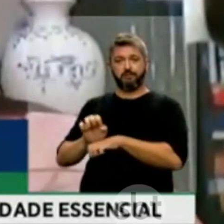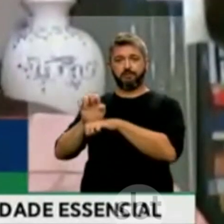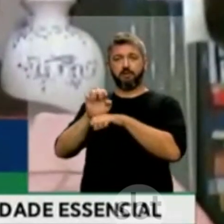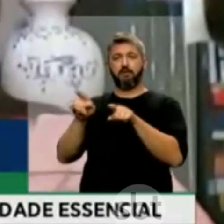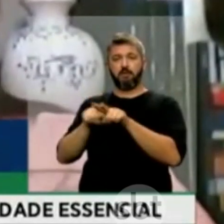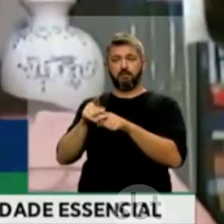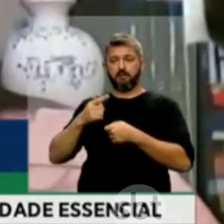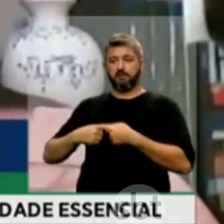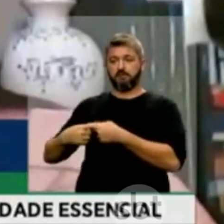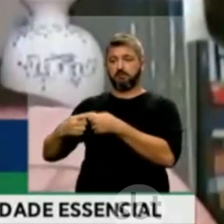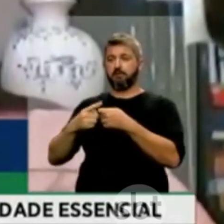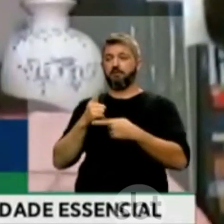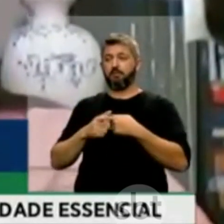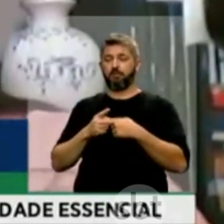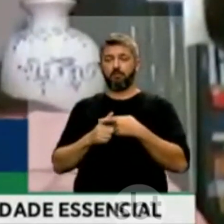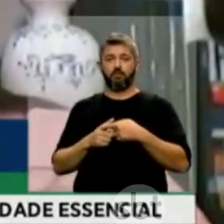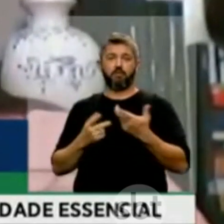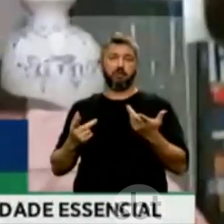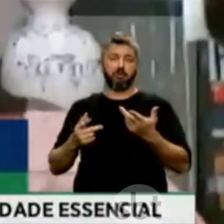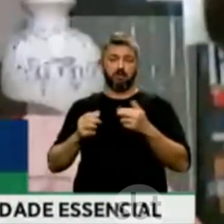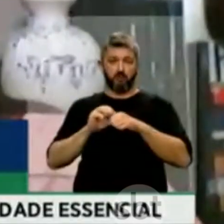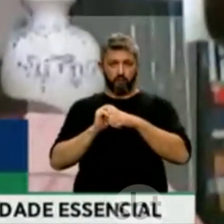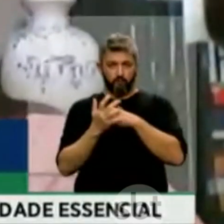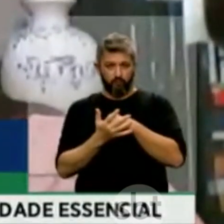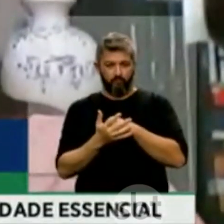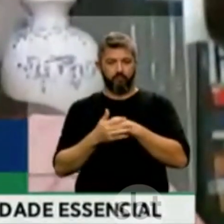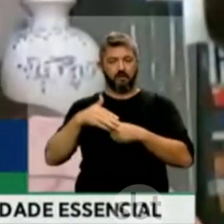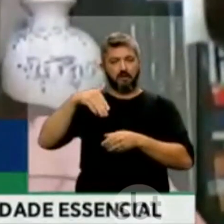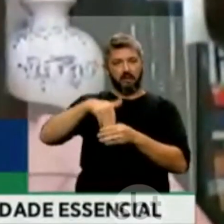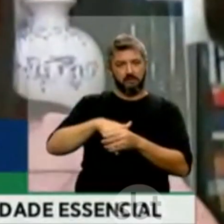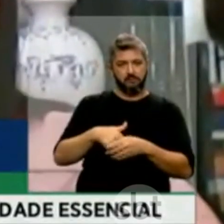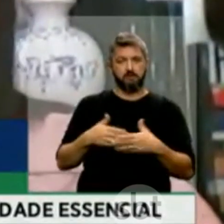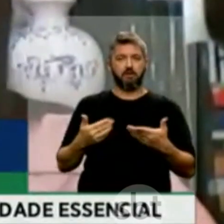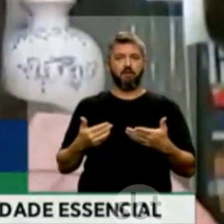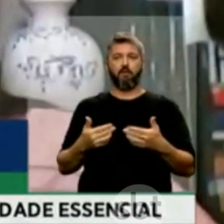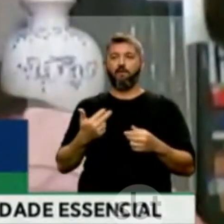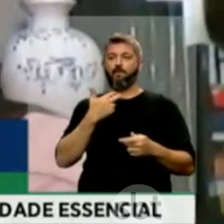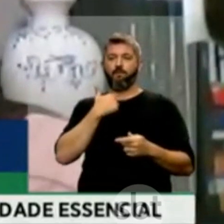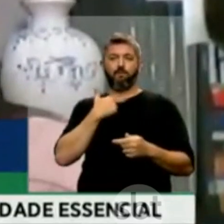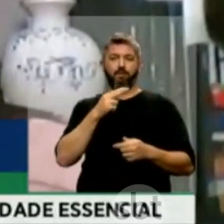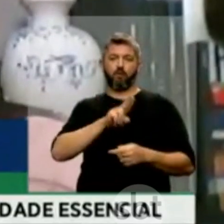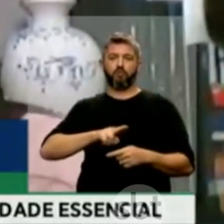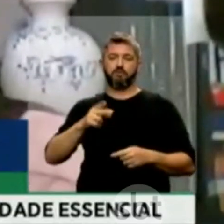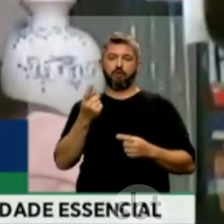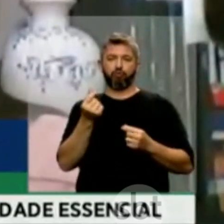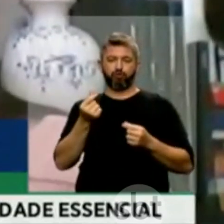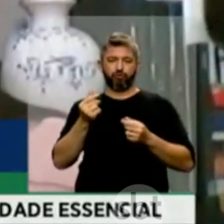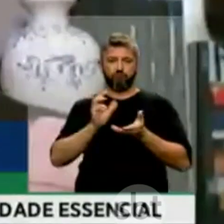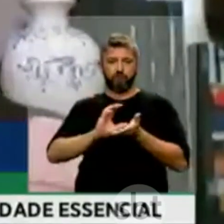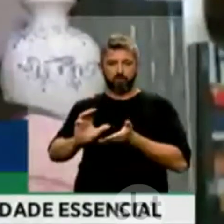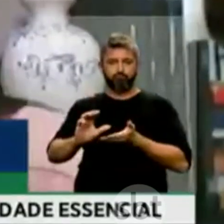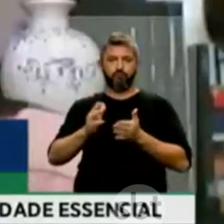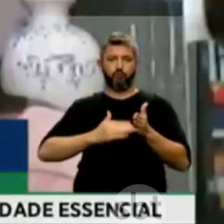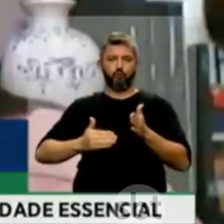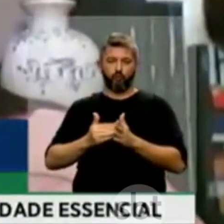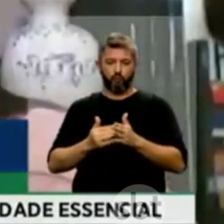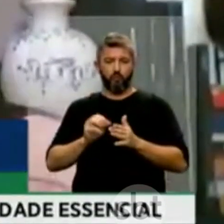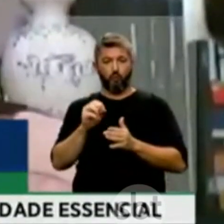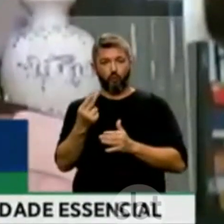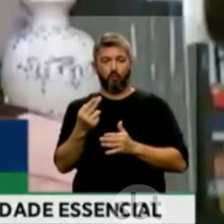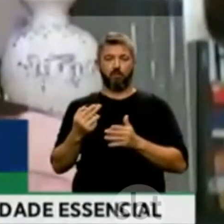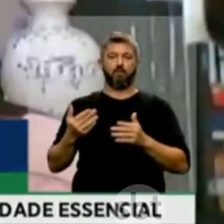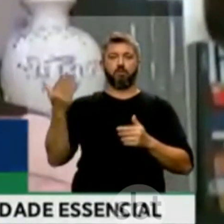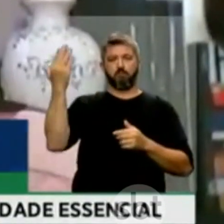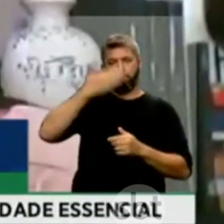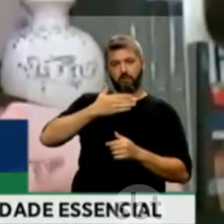estados e dos Municípios porque em função da pandemia das eleições municipais não se pode terminar o processo de execução o